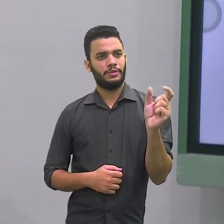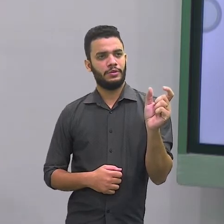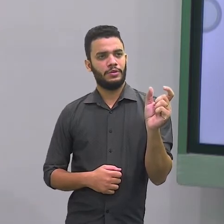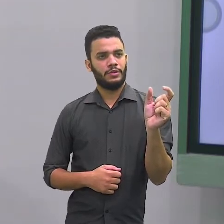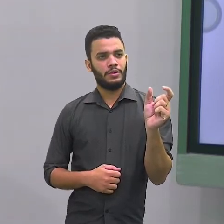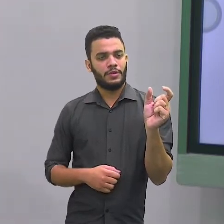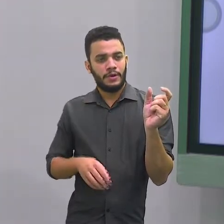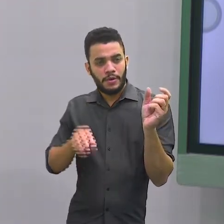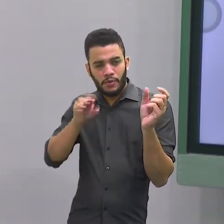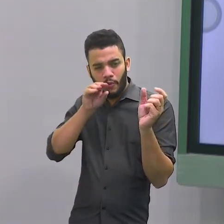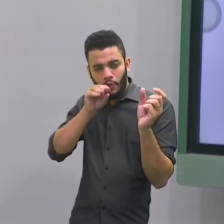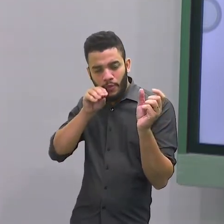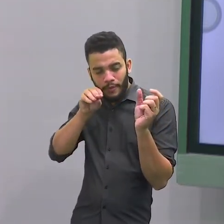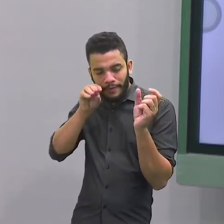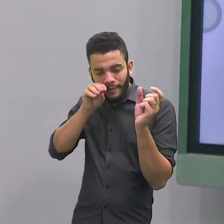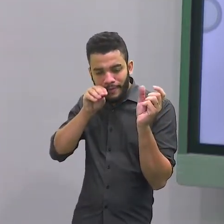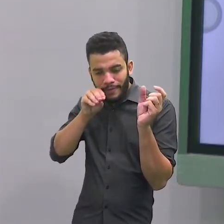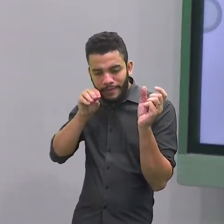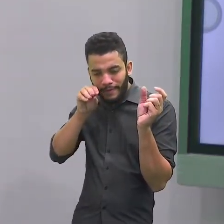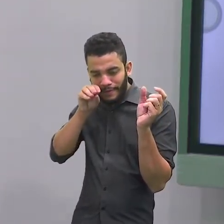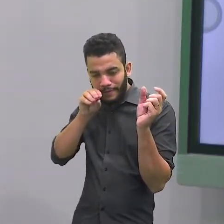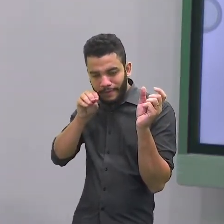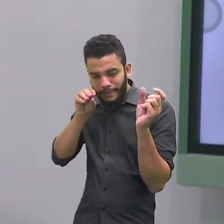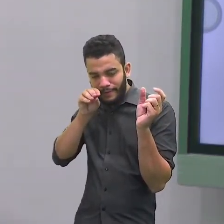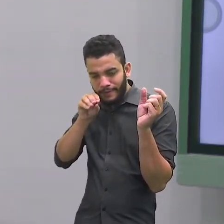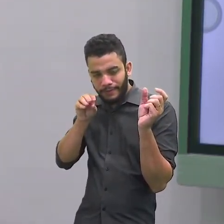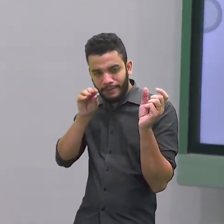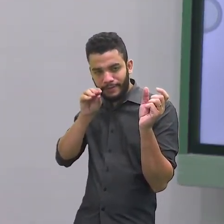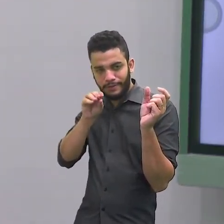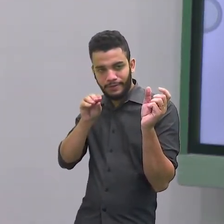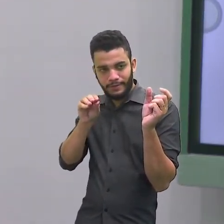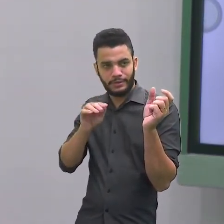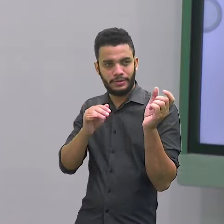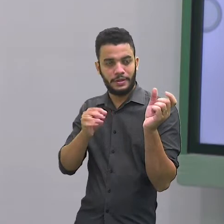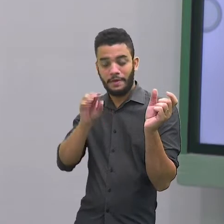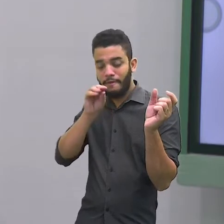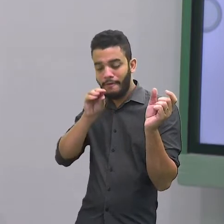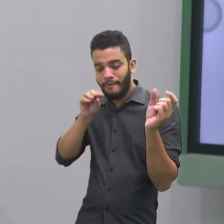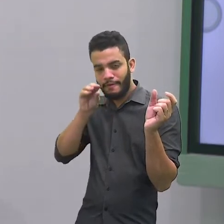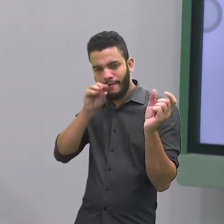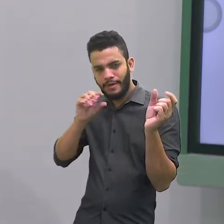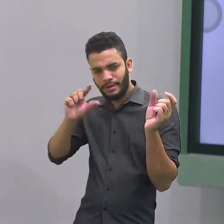sussurrou. Repete para mim, por favor. Sussurrou.